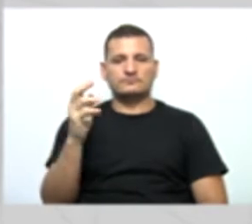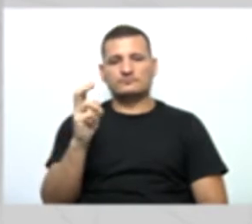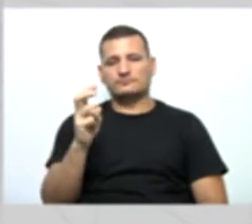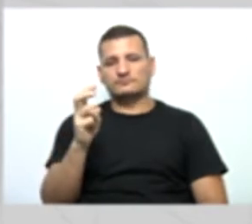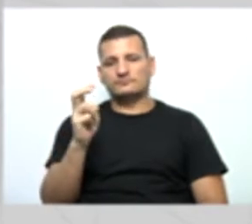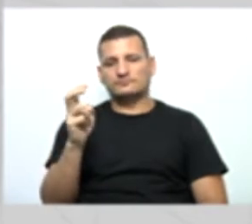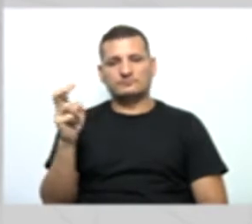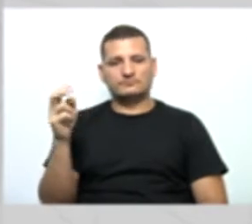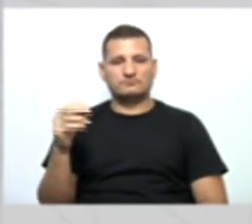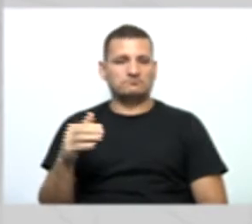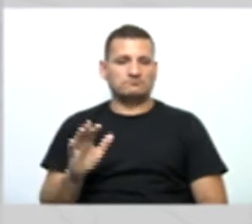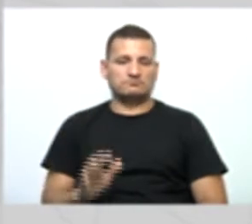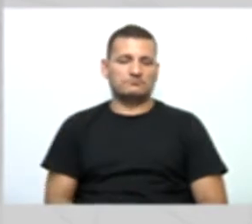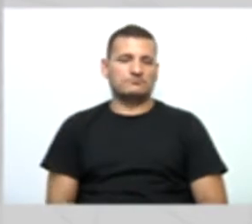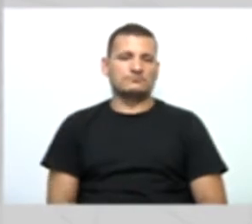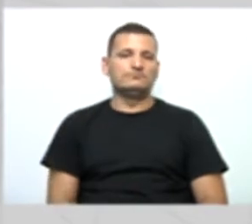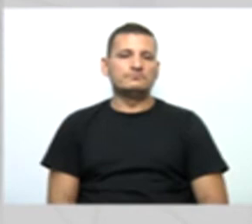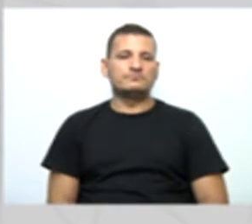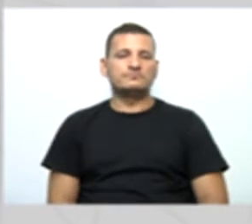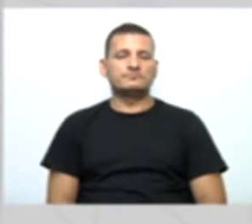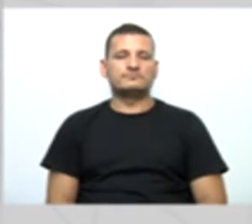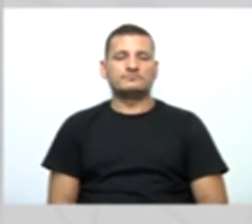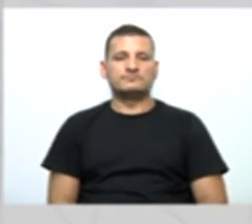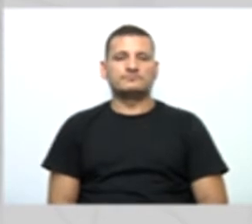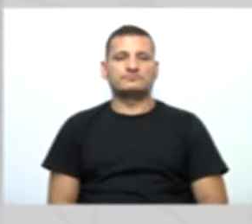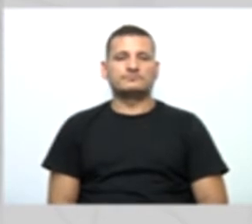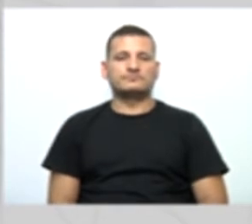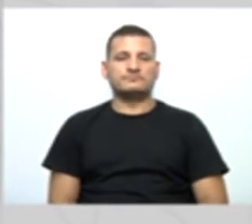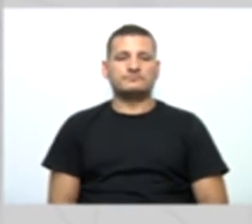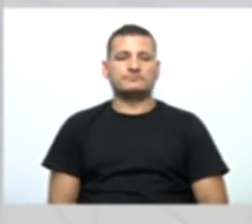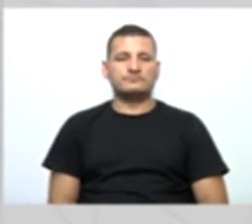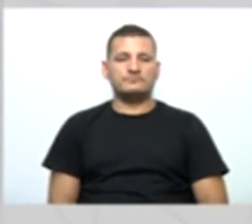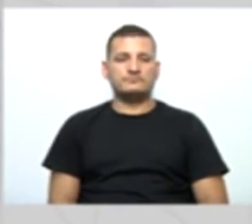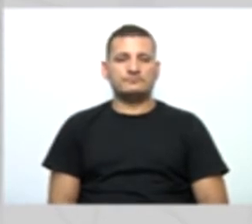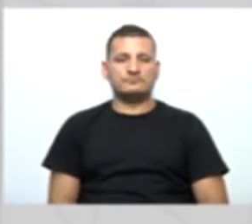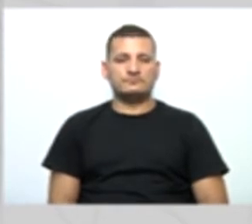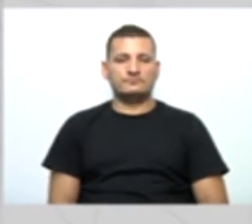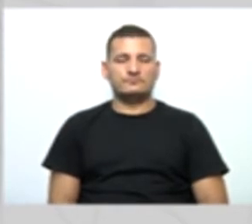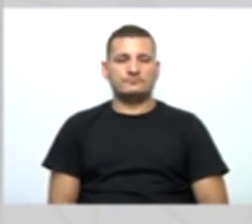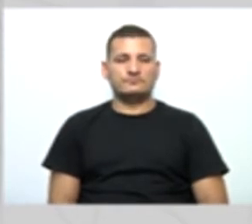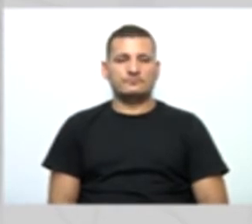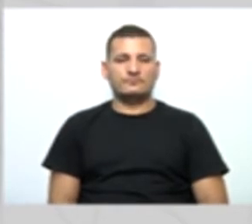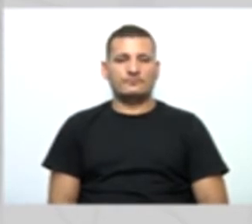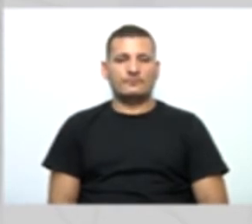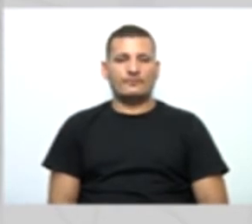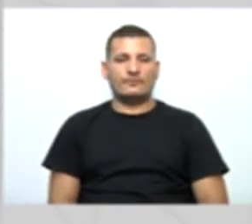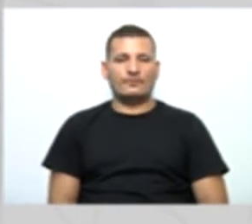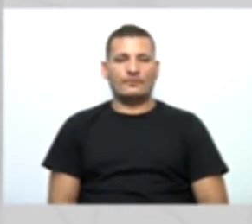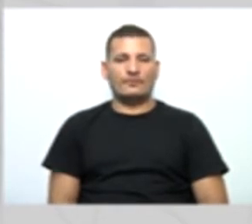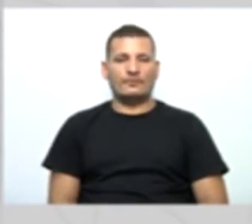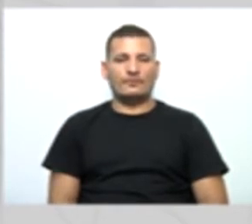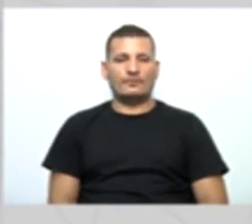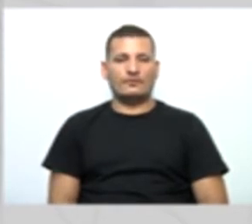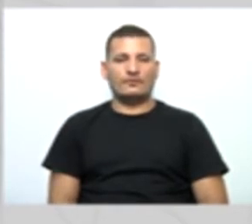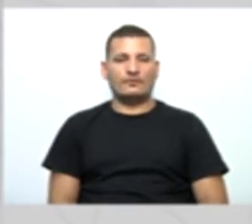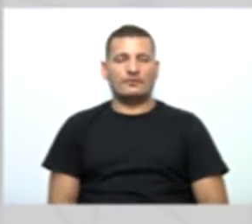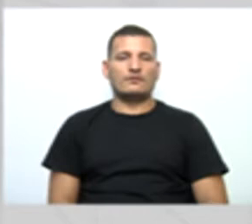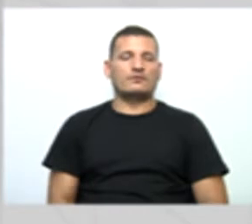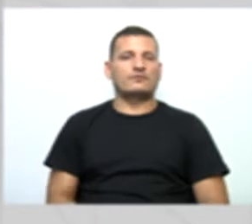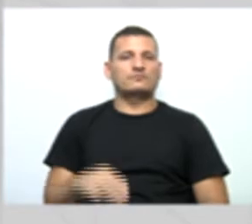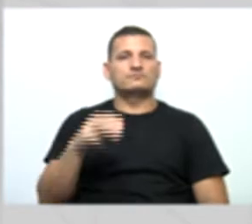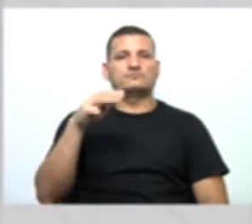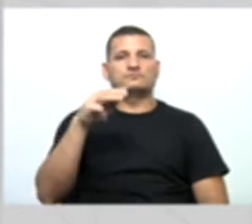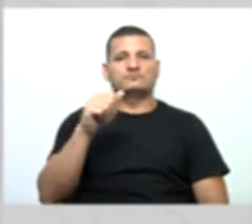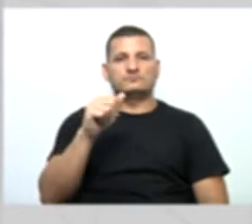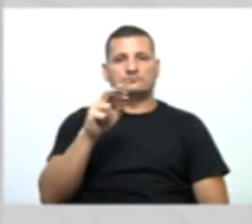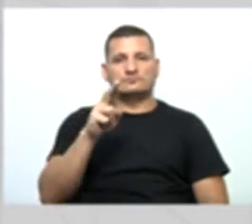número qualquer, só para dizer que é o CPF da Maria, ok? Beleza. A altura da Maria. Vamos